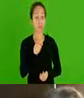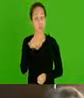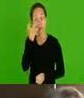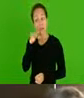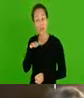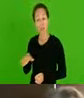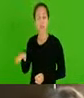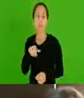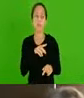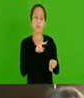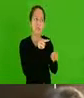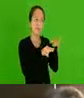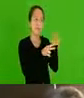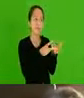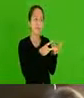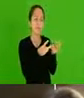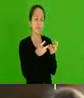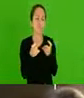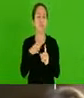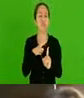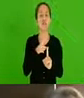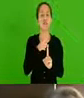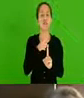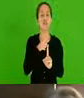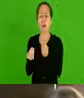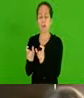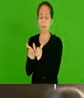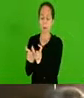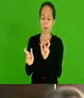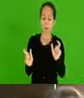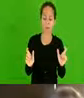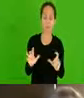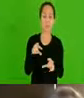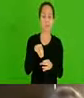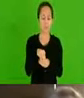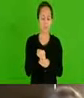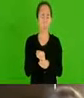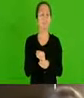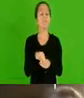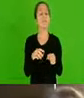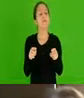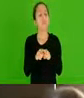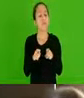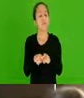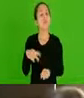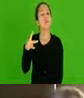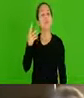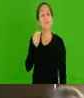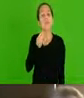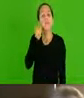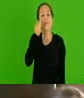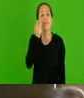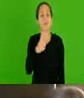de diferentes categorias sociais elas fazem, diferentes contextos de vivência, de experiência elas têm,